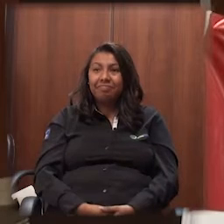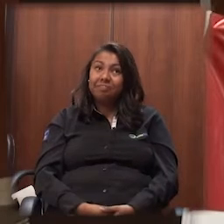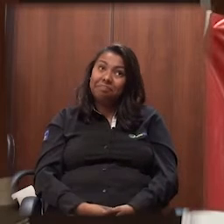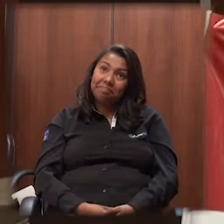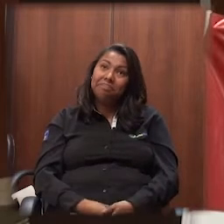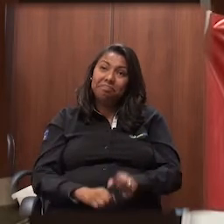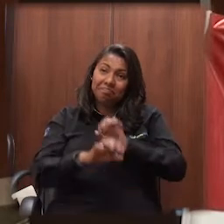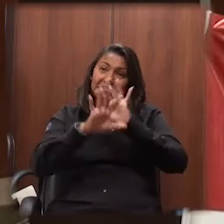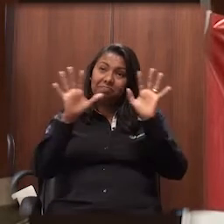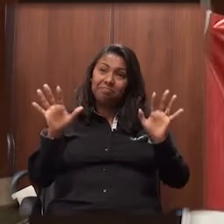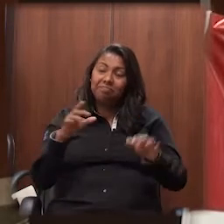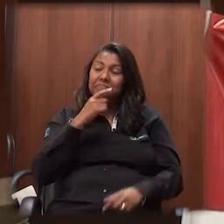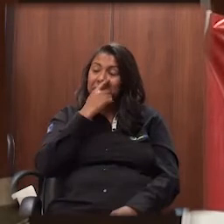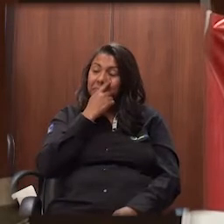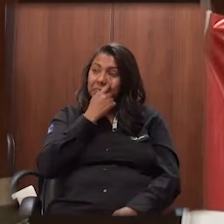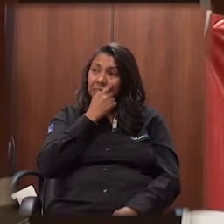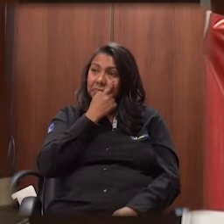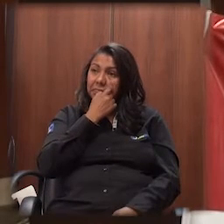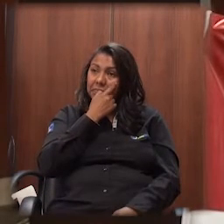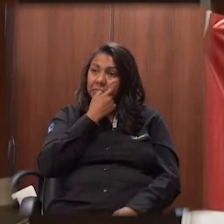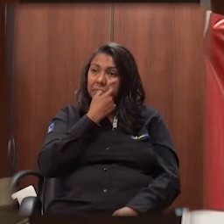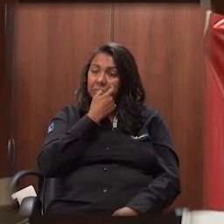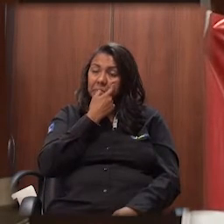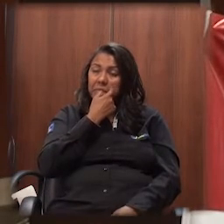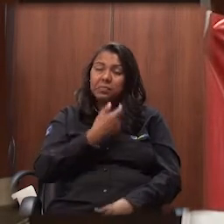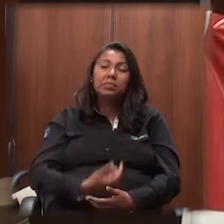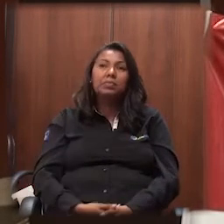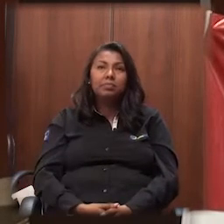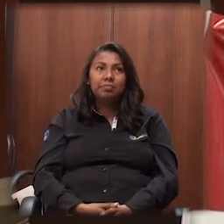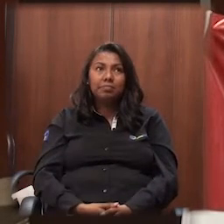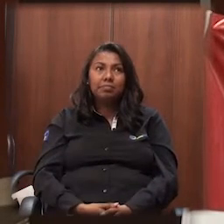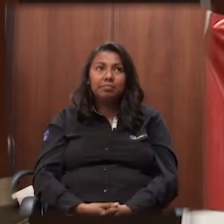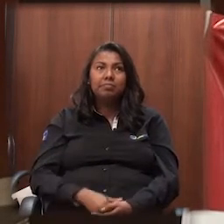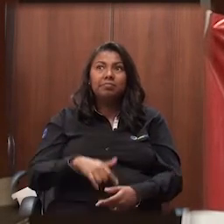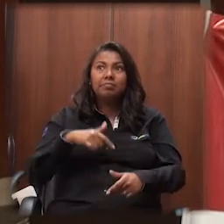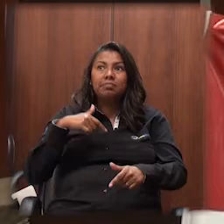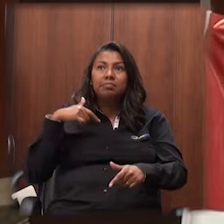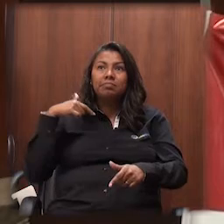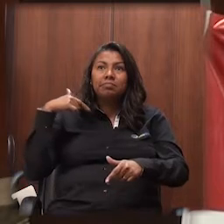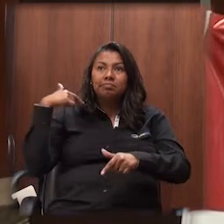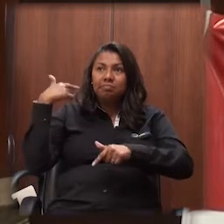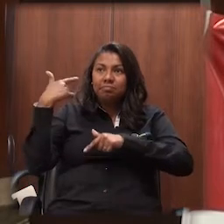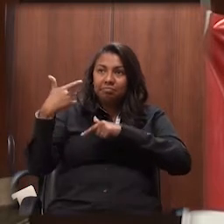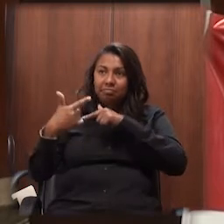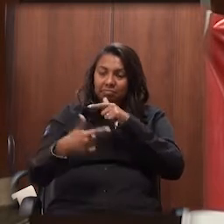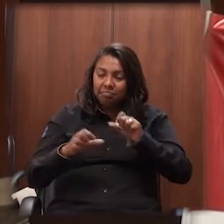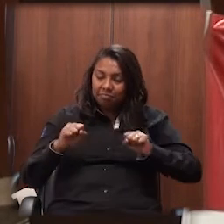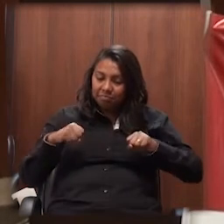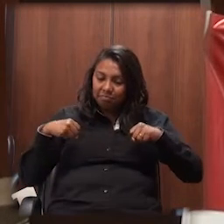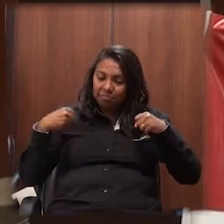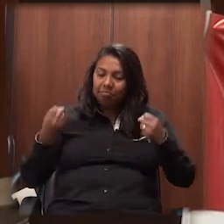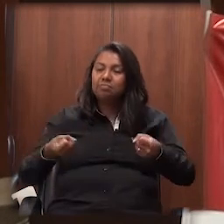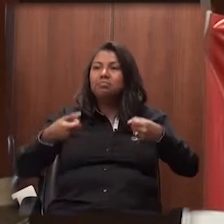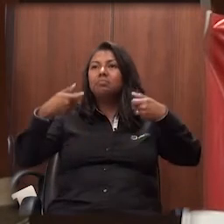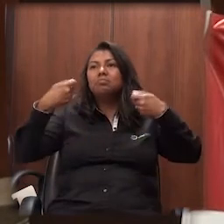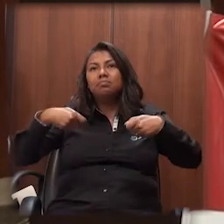evidente que a enormidade, né, da tarefa é que convoca a vocação